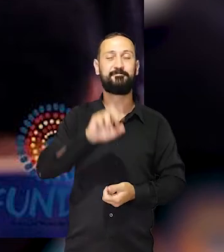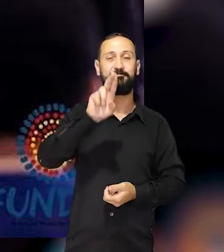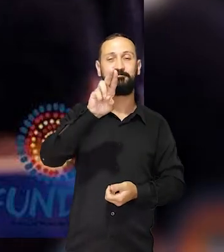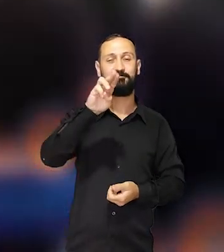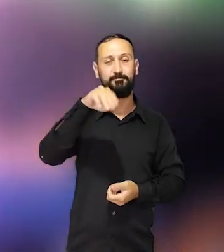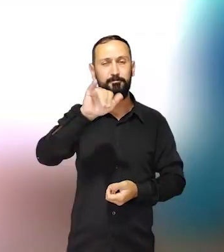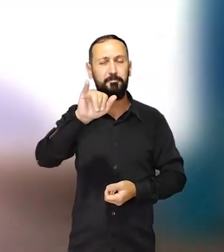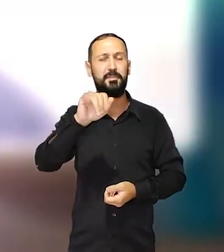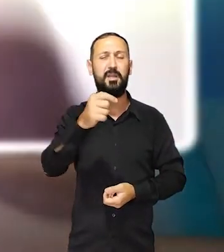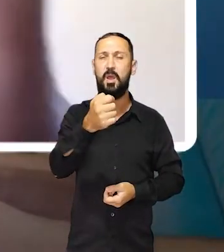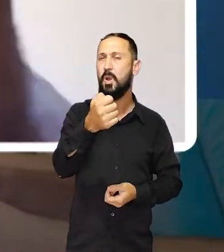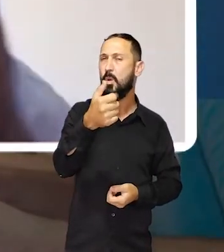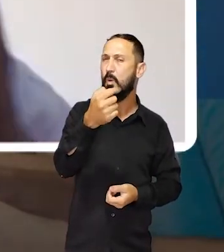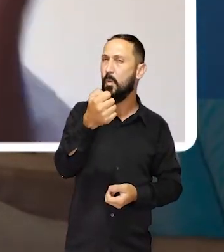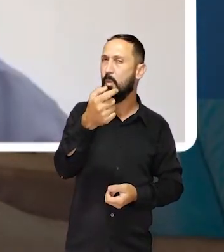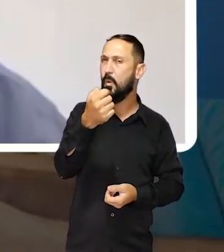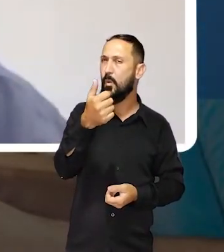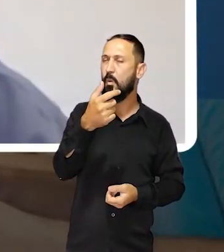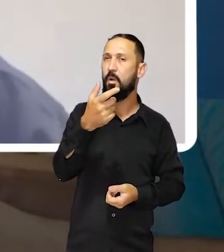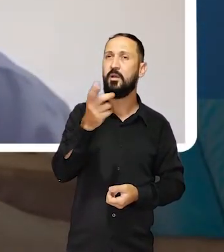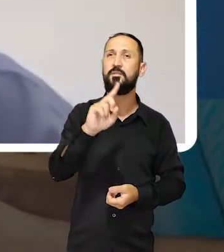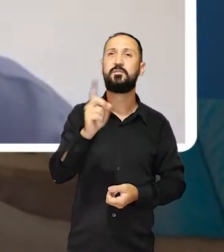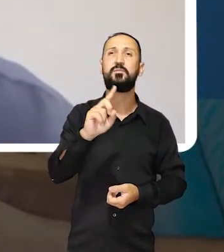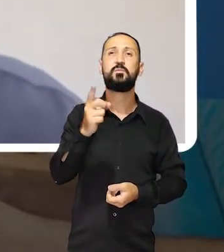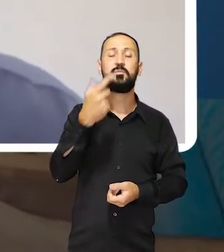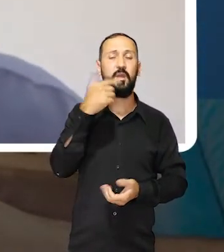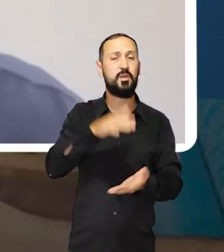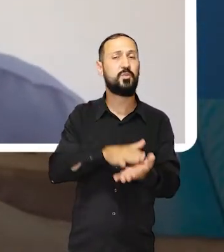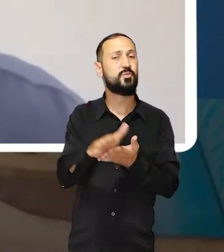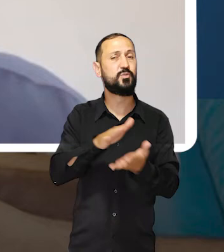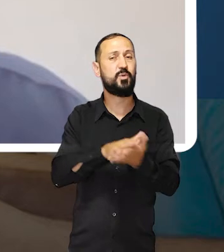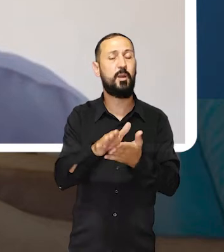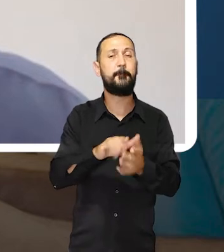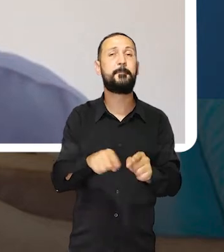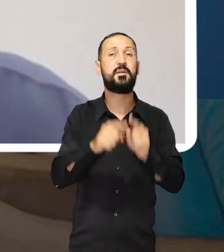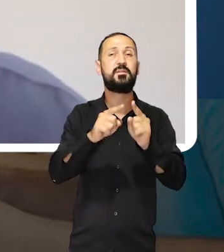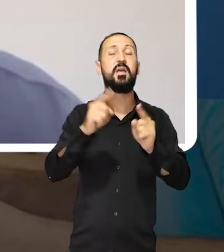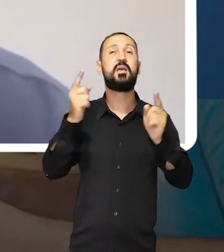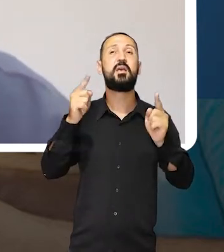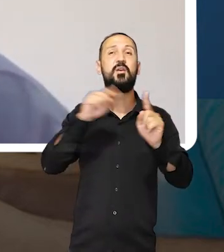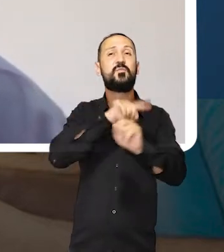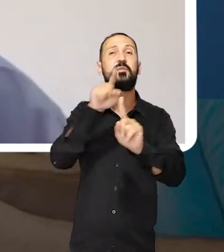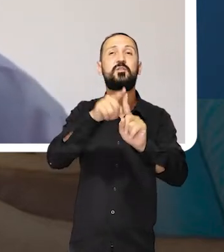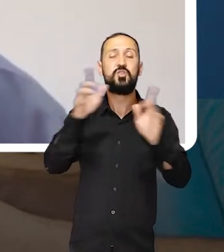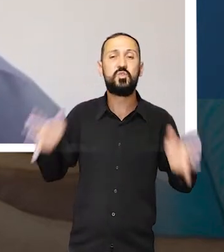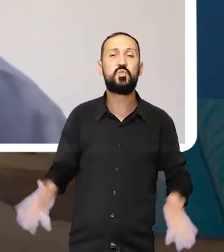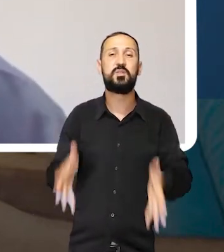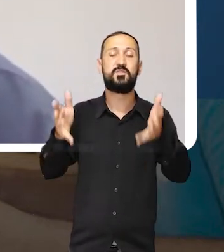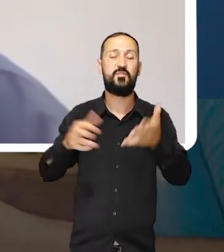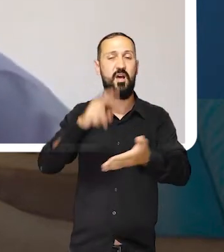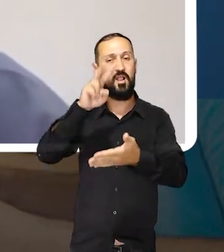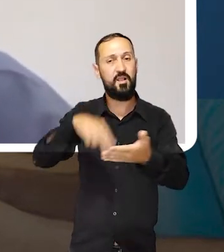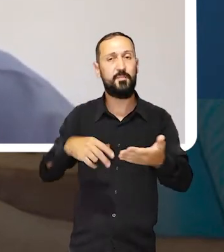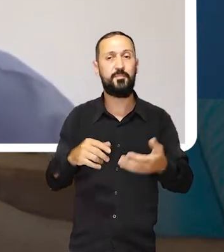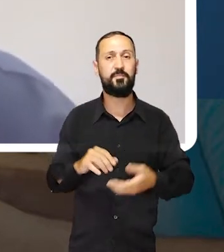Então, a UB já tem várias... Não tem uma editora, a UB não tem uma editora, mas tem esse espírito